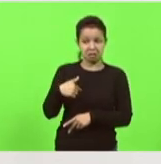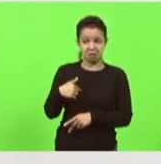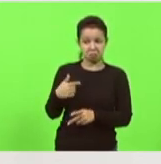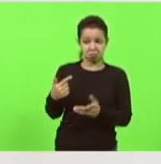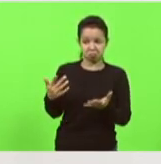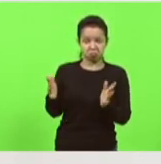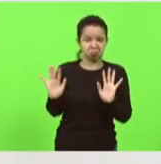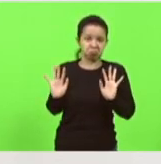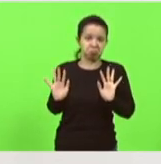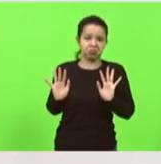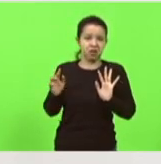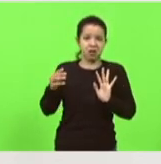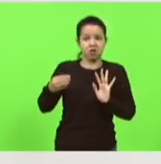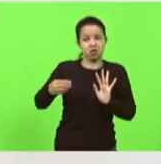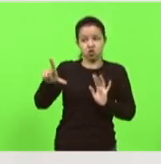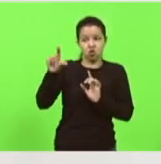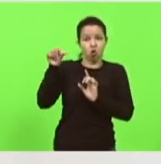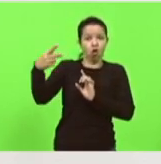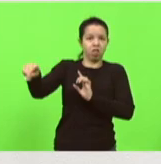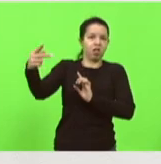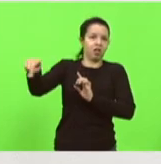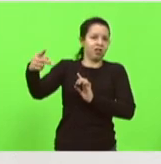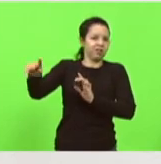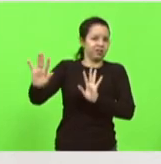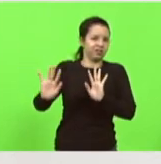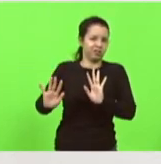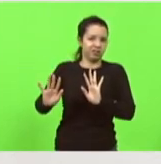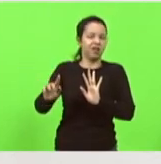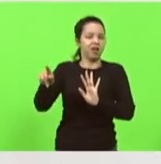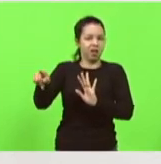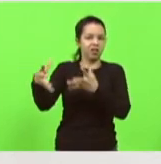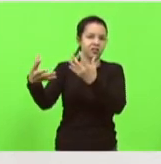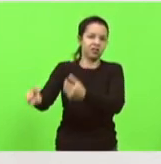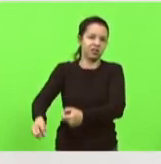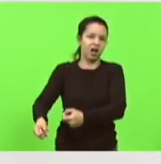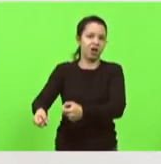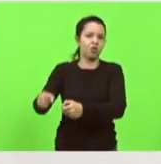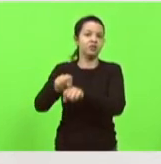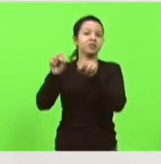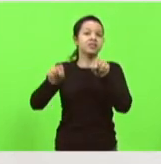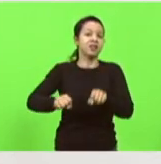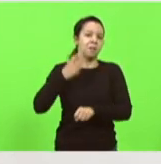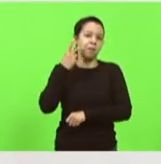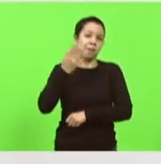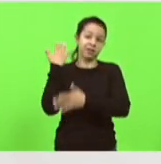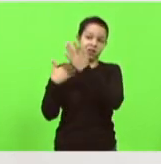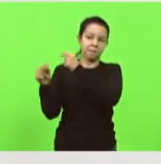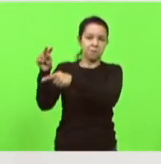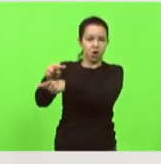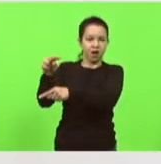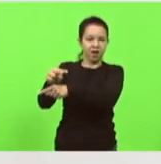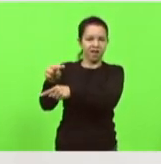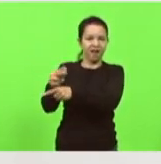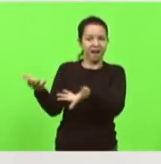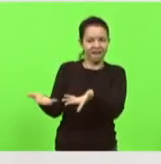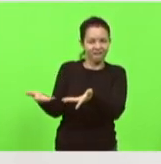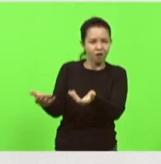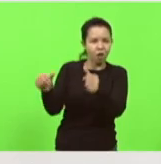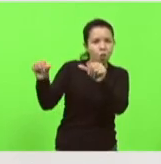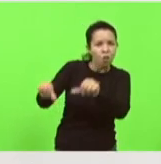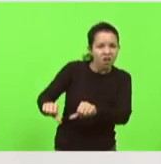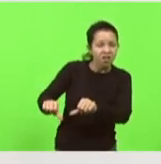fizeram. Né? Eles adotaram aquele sistema político e protegeram ele no passado. Agora que cozinharam o angu, que